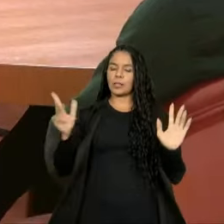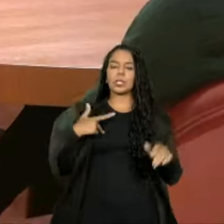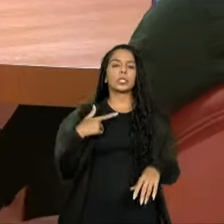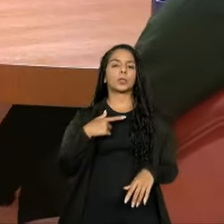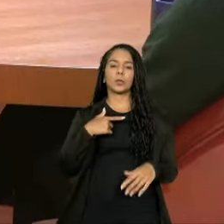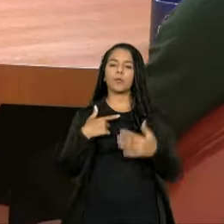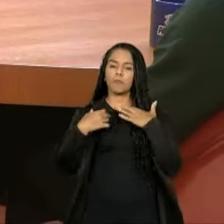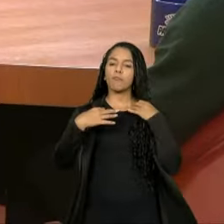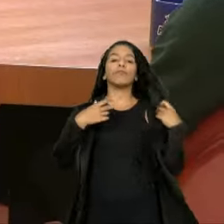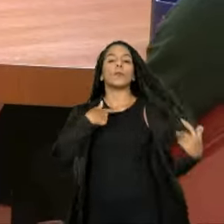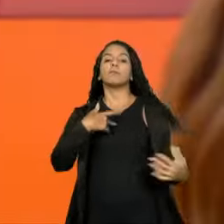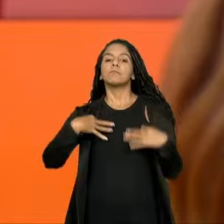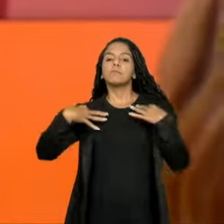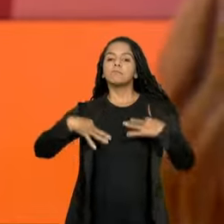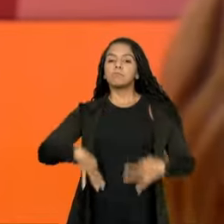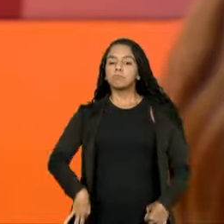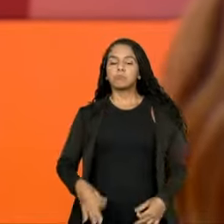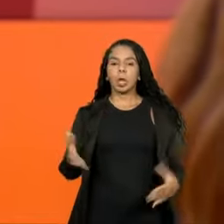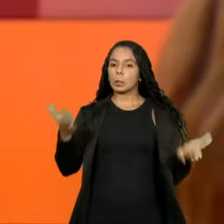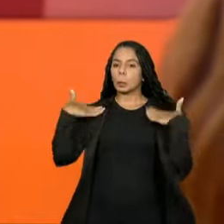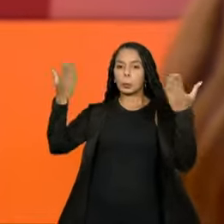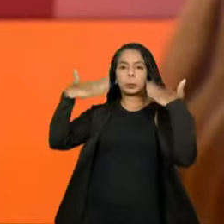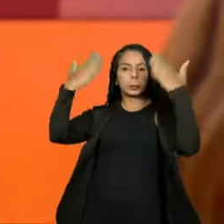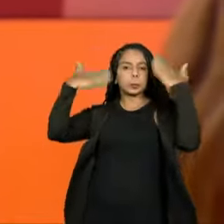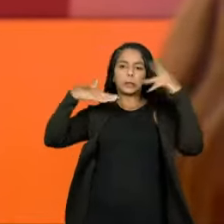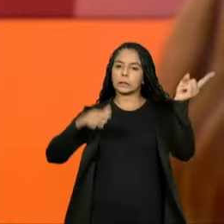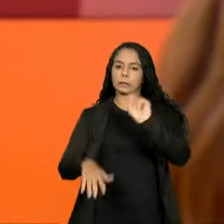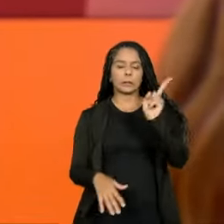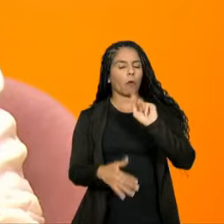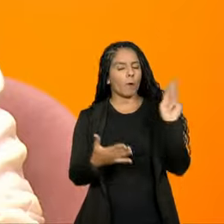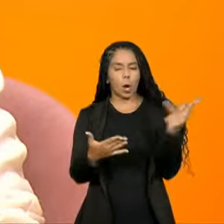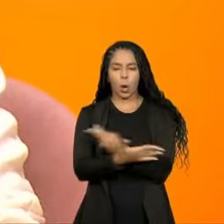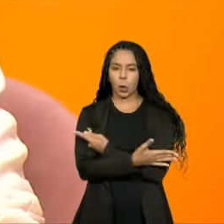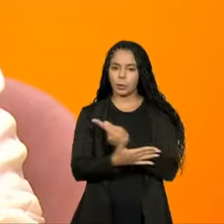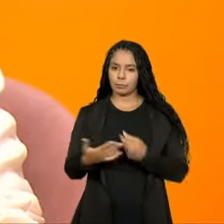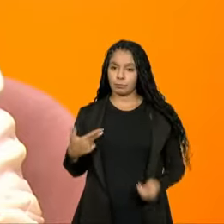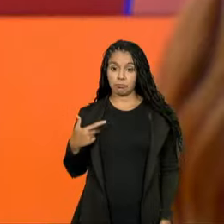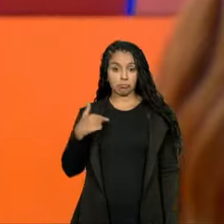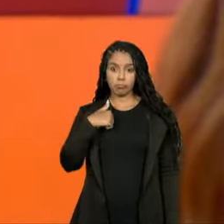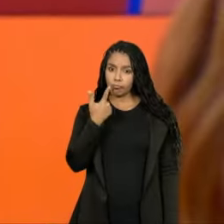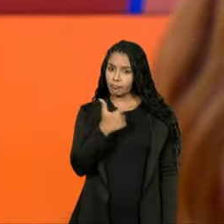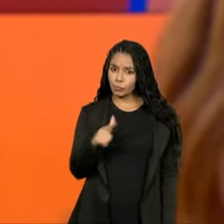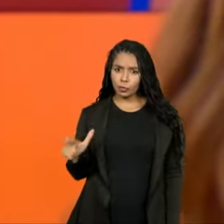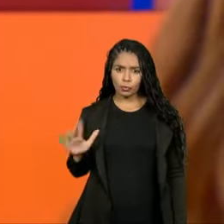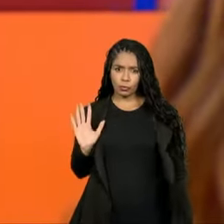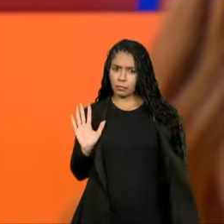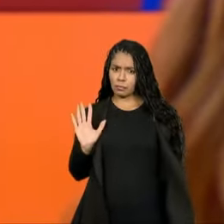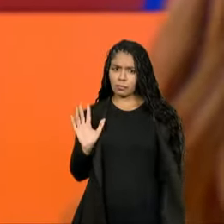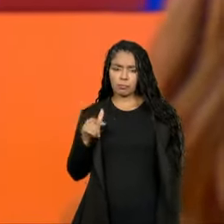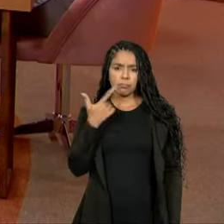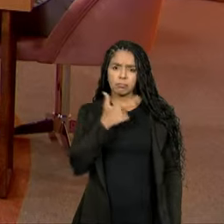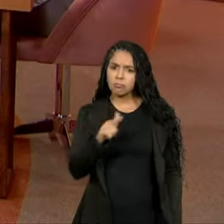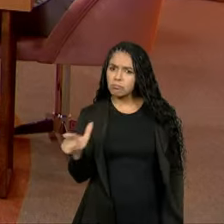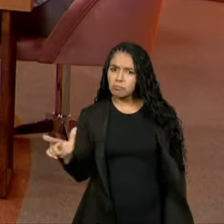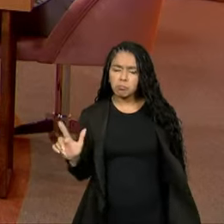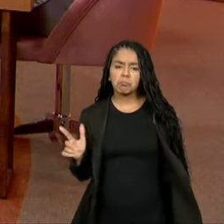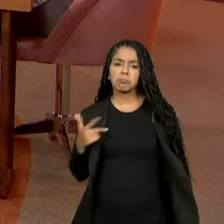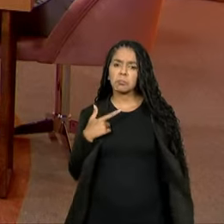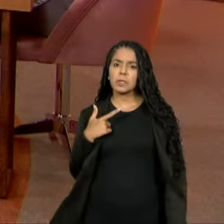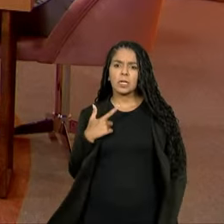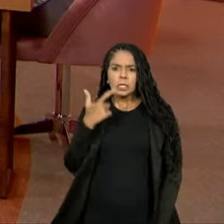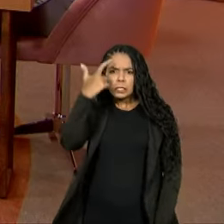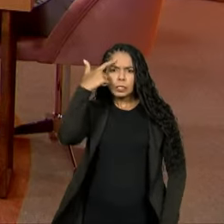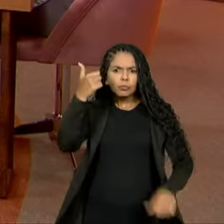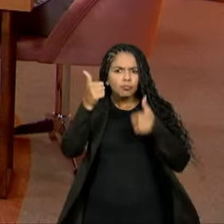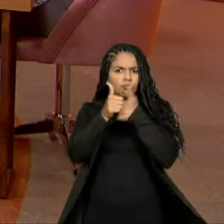vou ser né? digna, eu não vou ficar me abanando, aquilo, nada daquilo vai acontecer. E eu não tive Ai, suor. Sério? Eu tanto enfiei dentro da minha